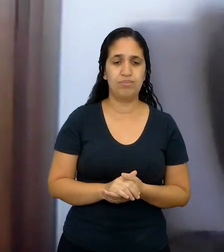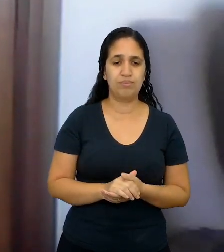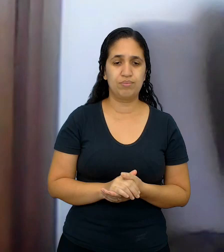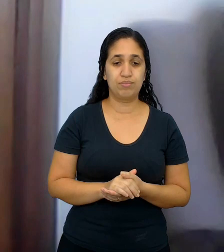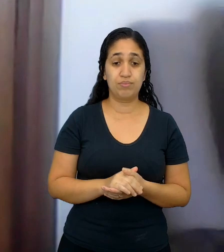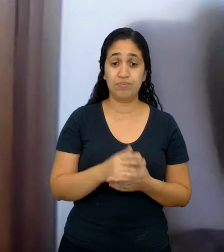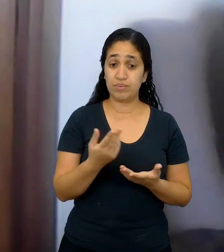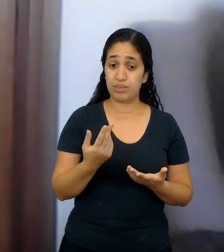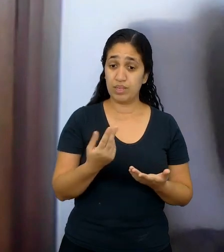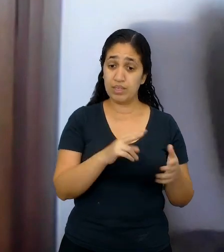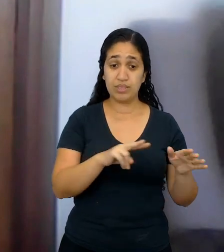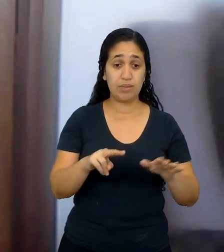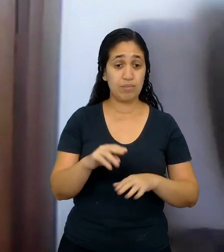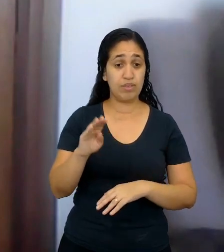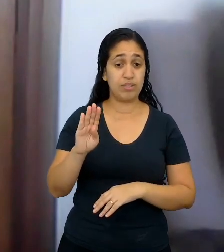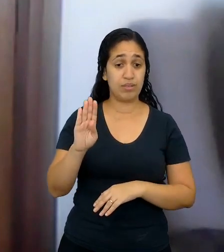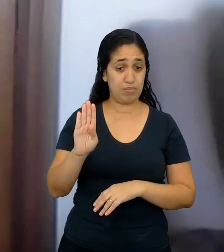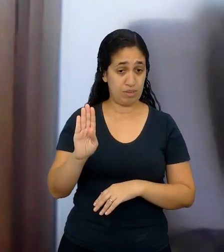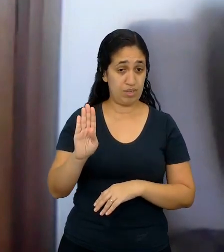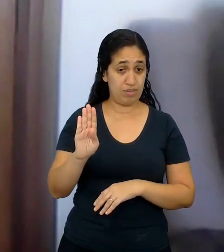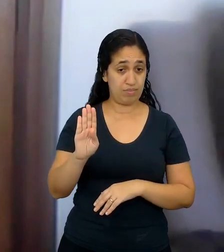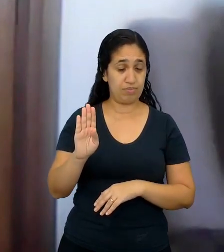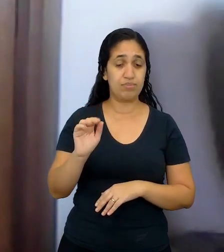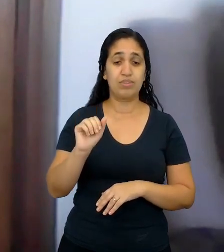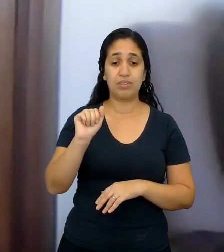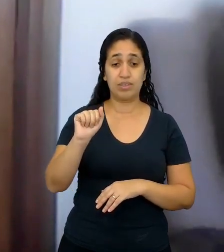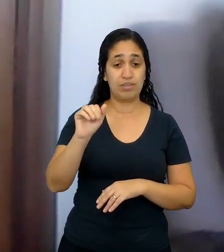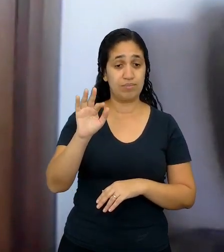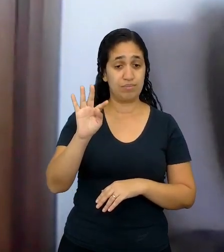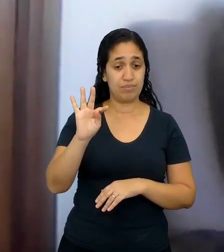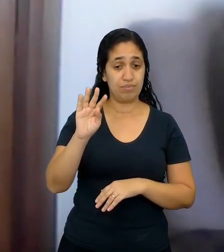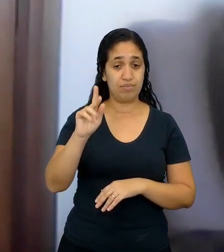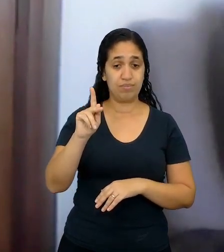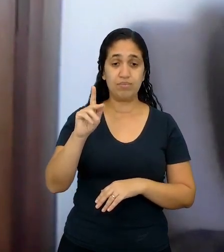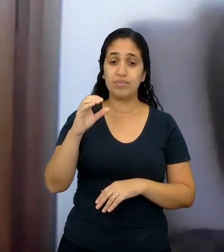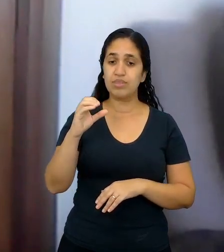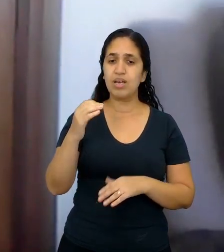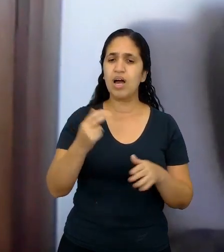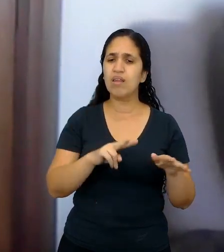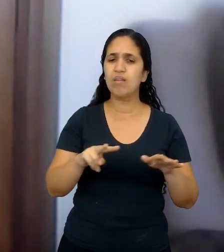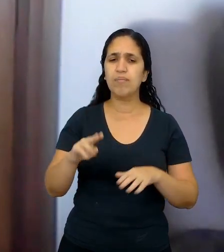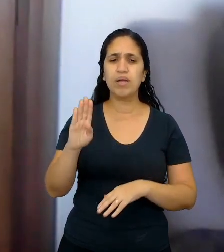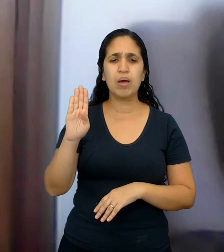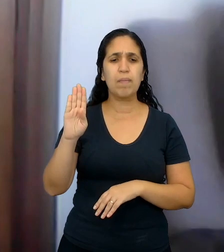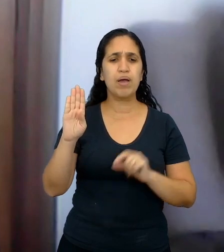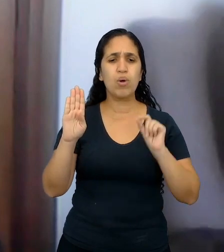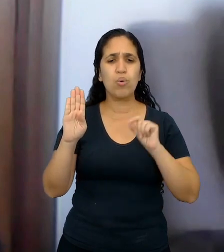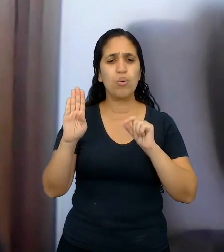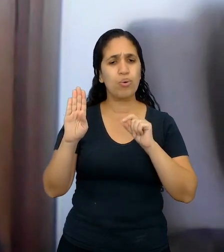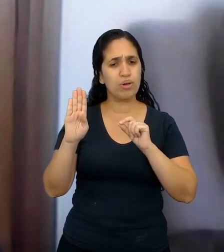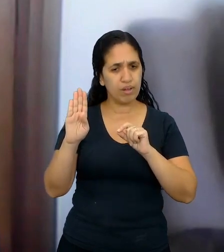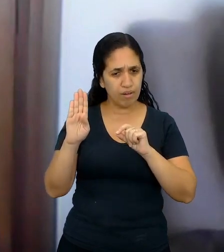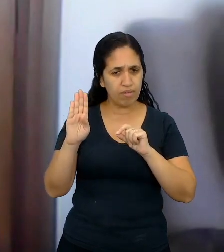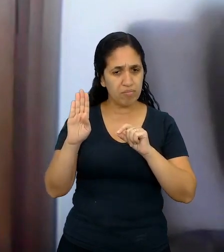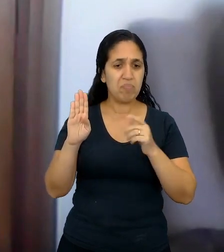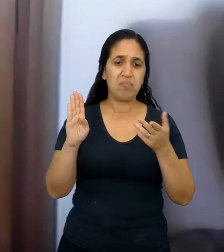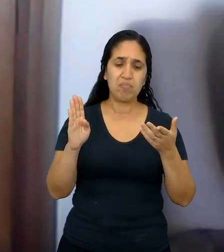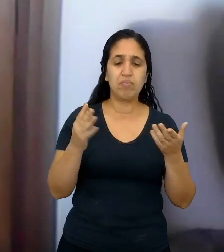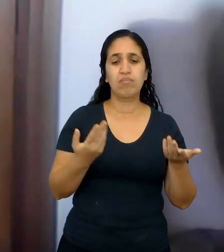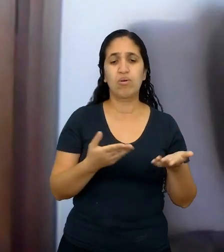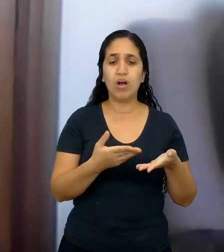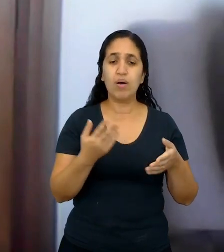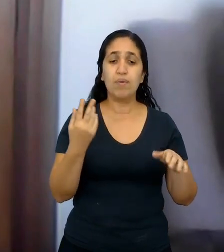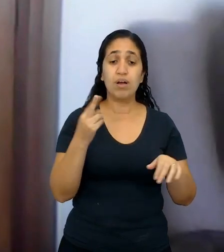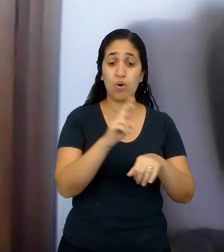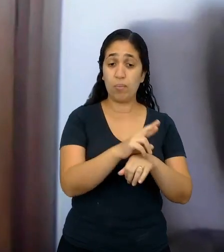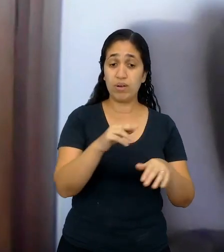na semana B do ATPC. O que é essa semana B do ATPC, do Programa de Recuperação e